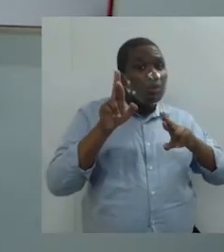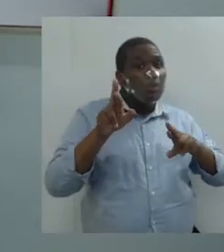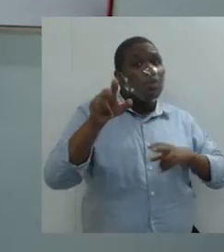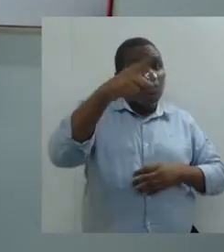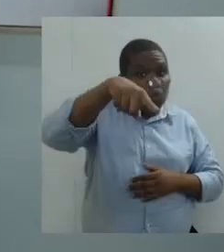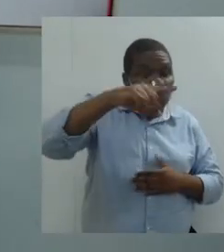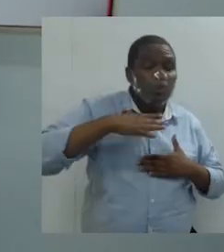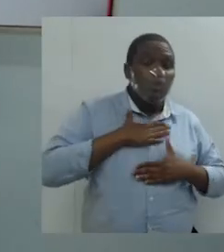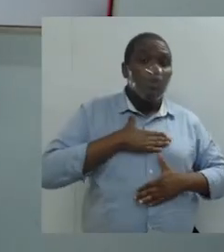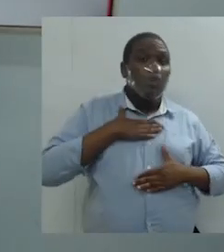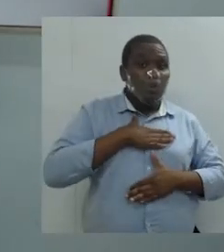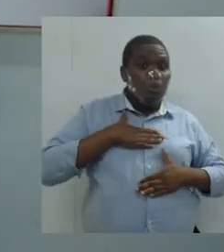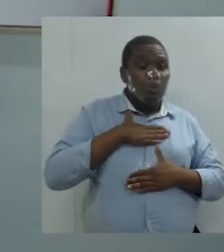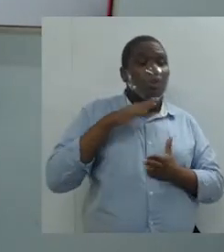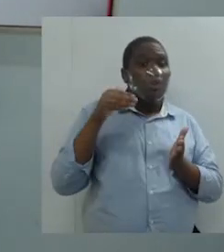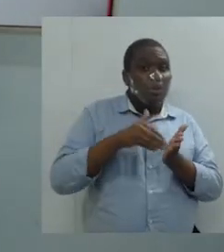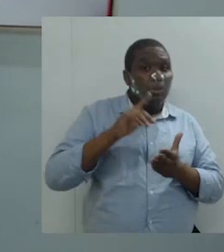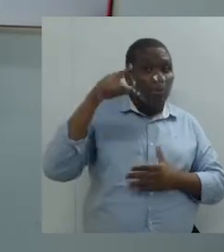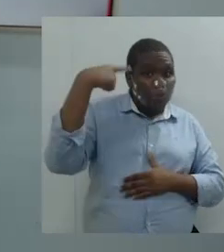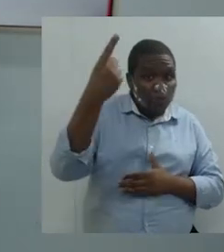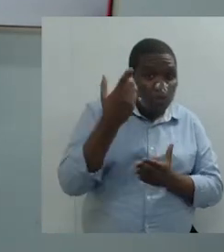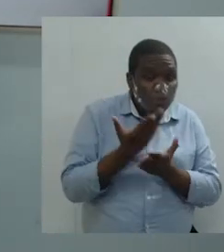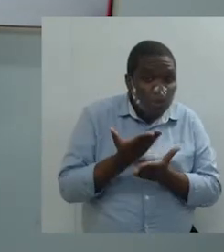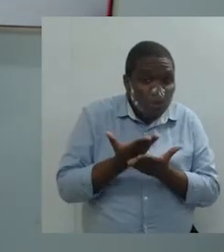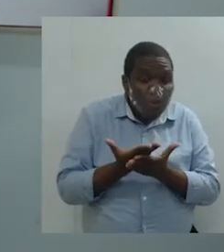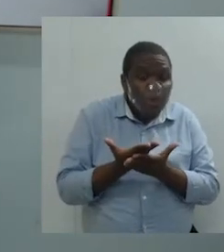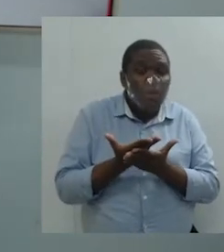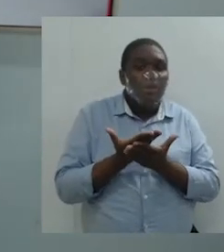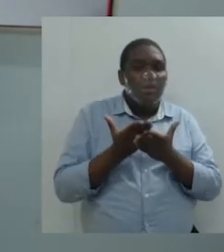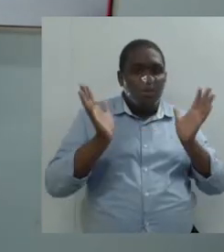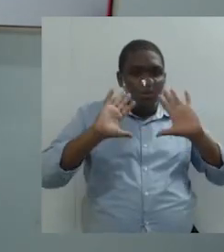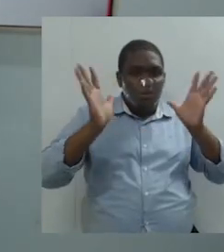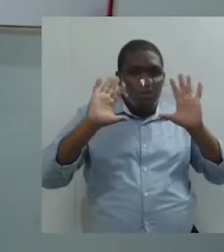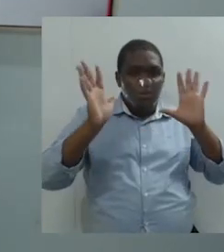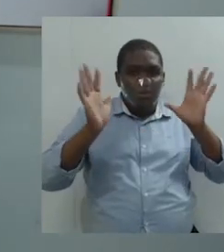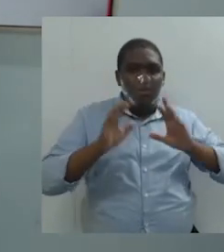Eu espero que vocês tenham gostado e até a próxima aula.